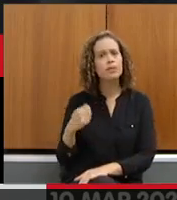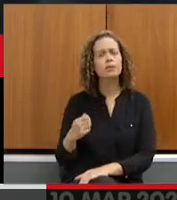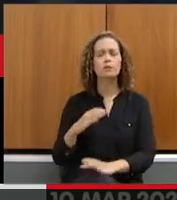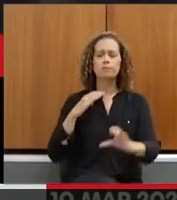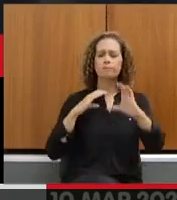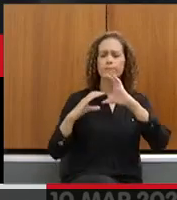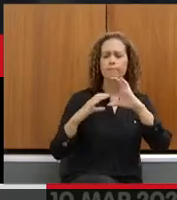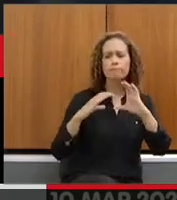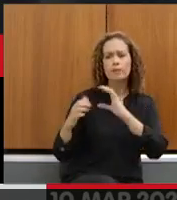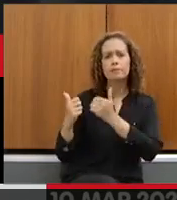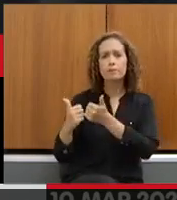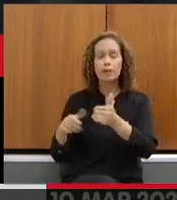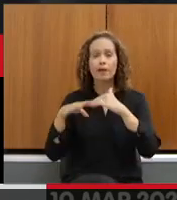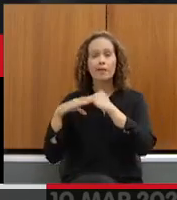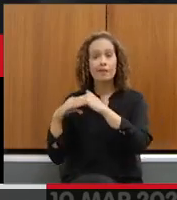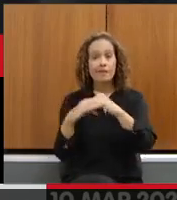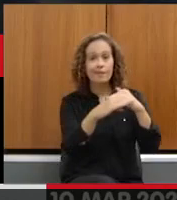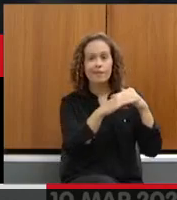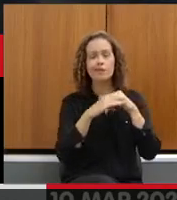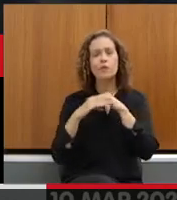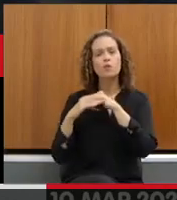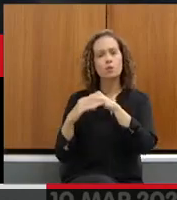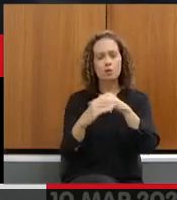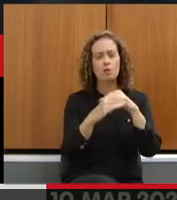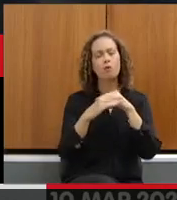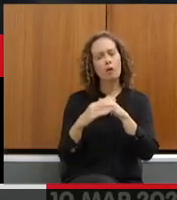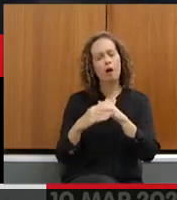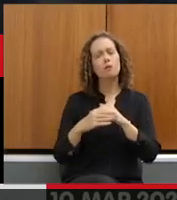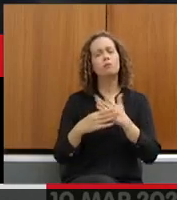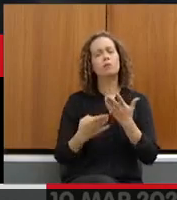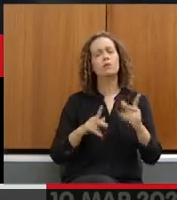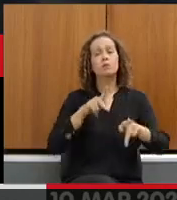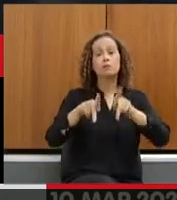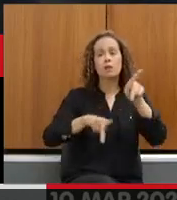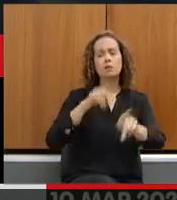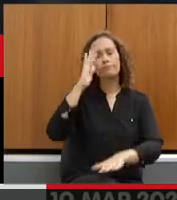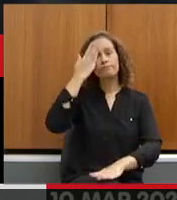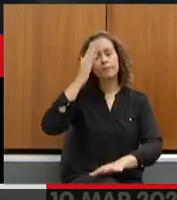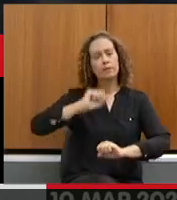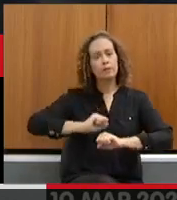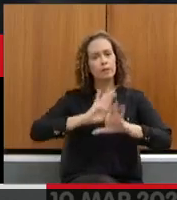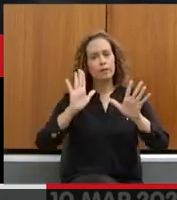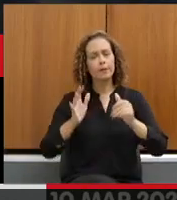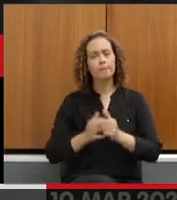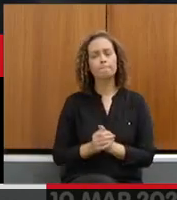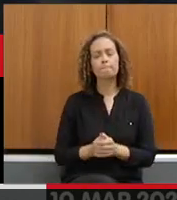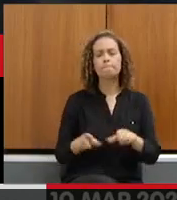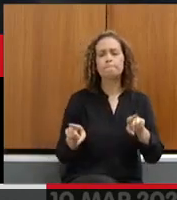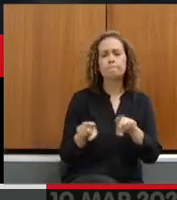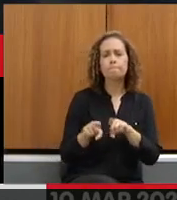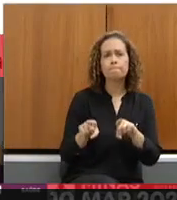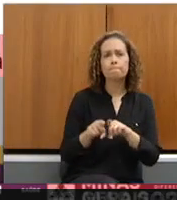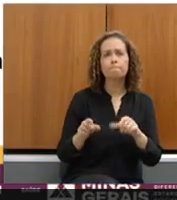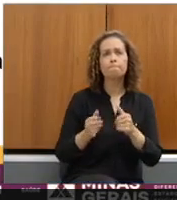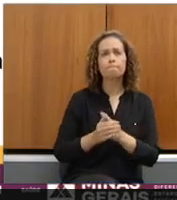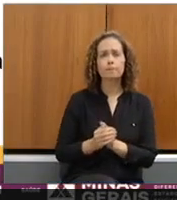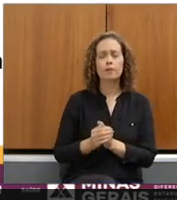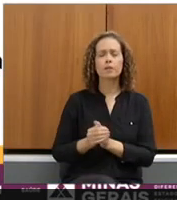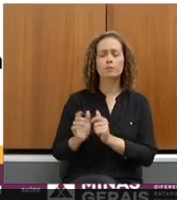haver um desalinhamento do ponto de vista da população o bicho de regionalização